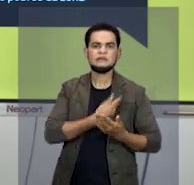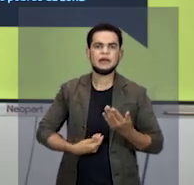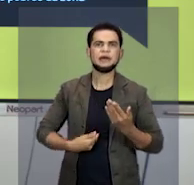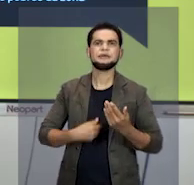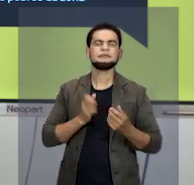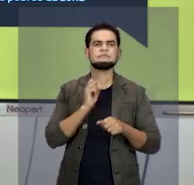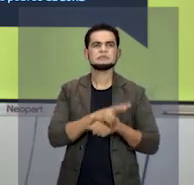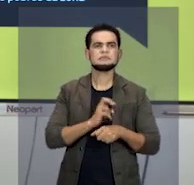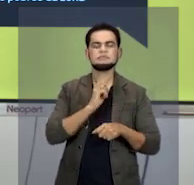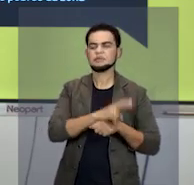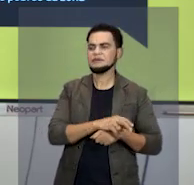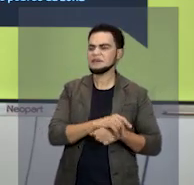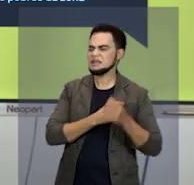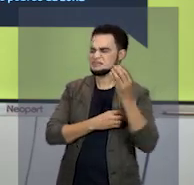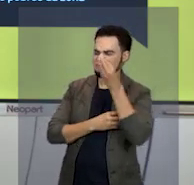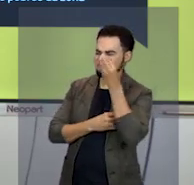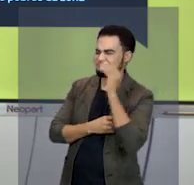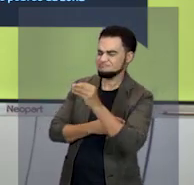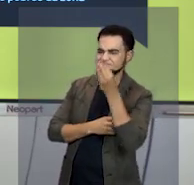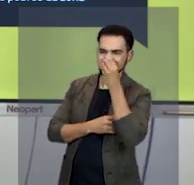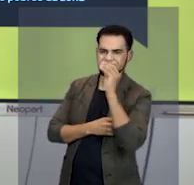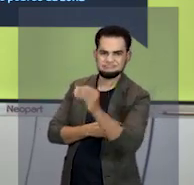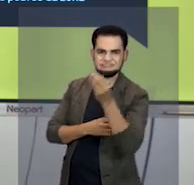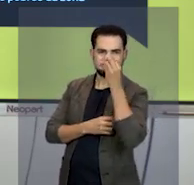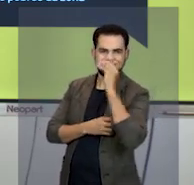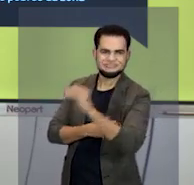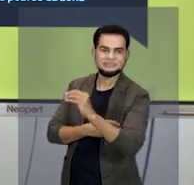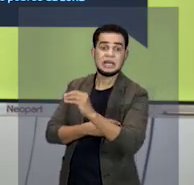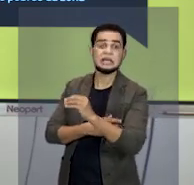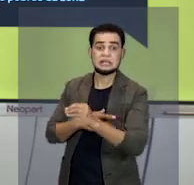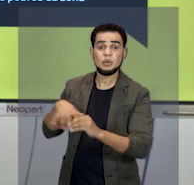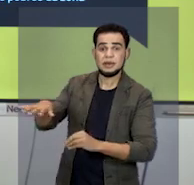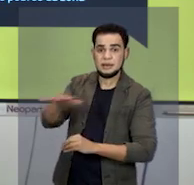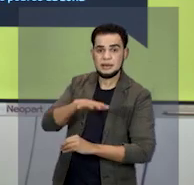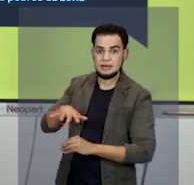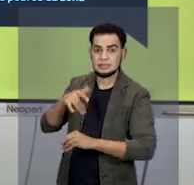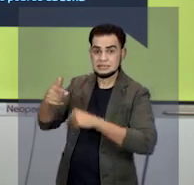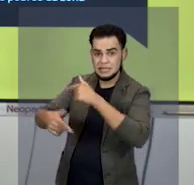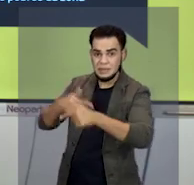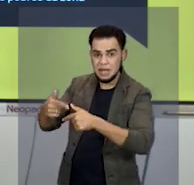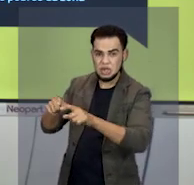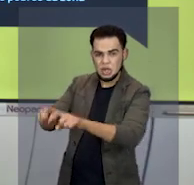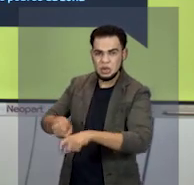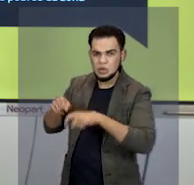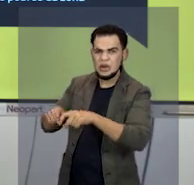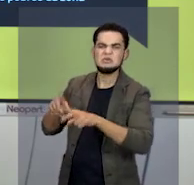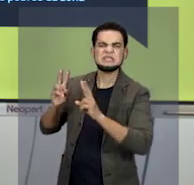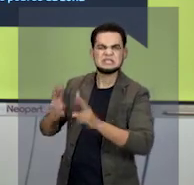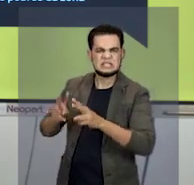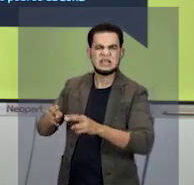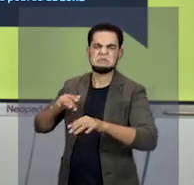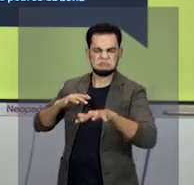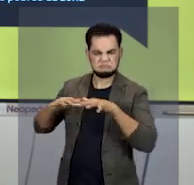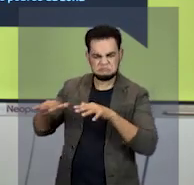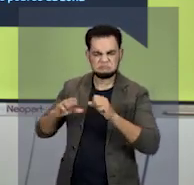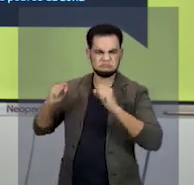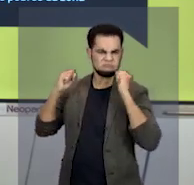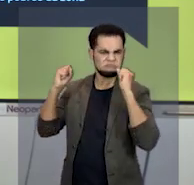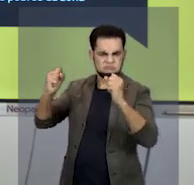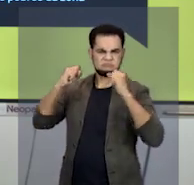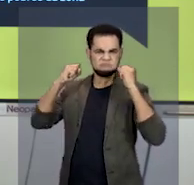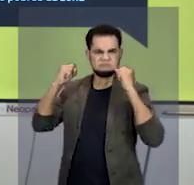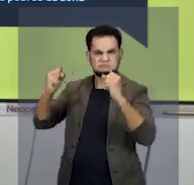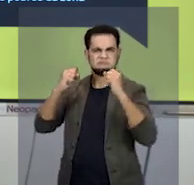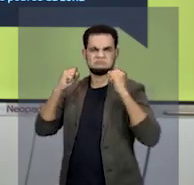do tempo, né? Então, esse trabalhador rural da região Nordeste sempre se destacou aí por movimentos sociais de